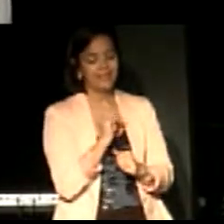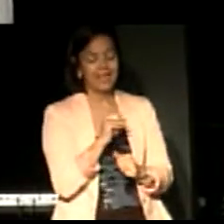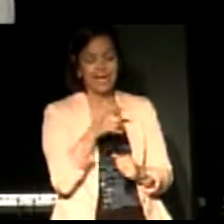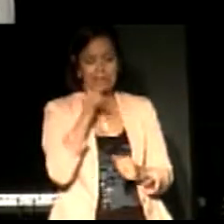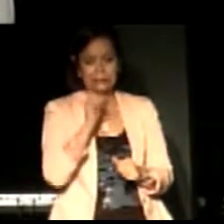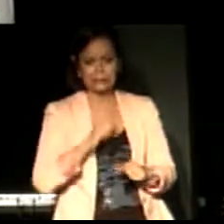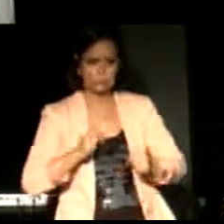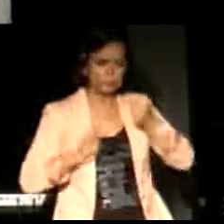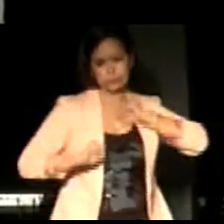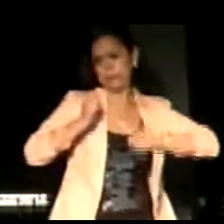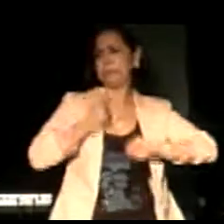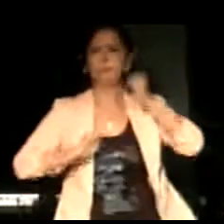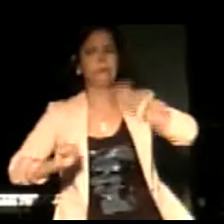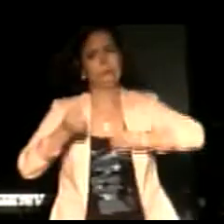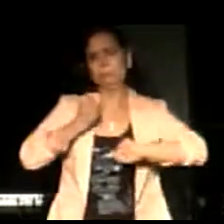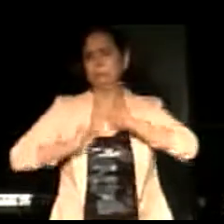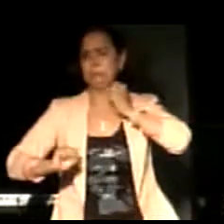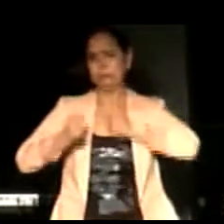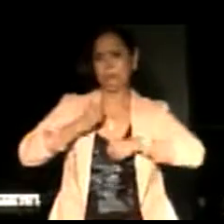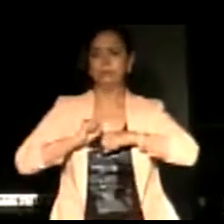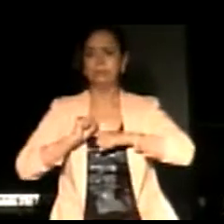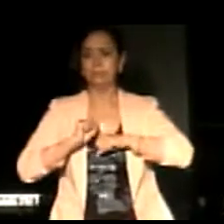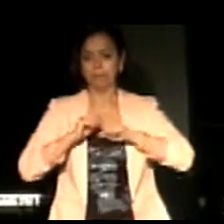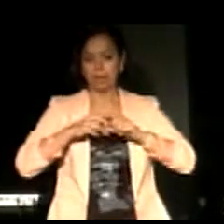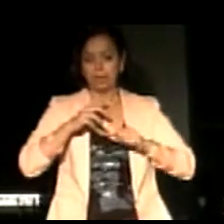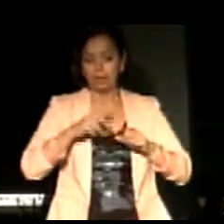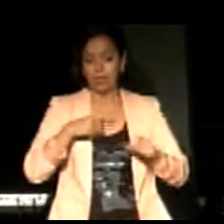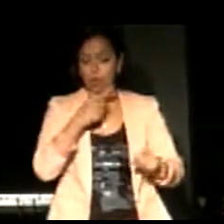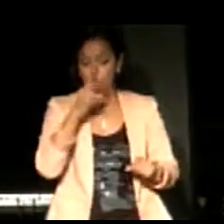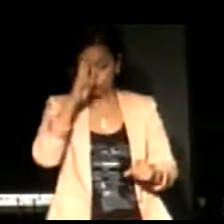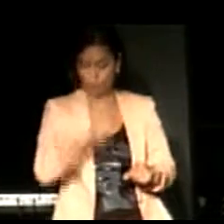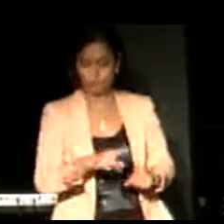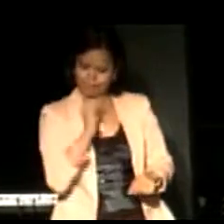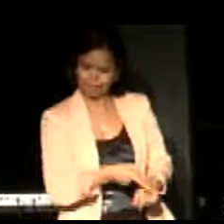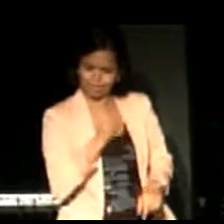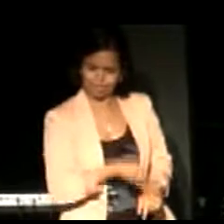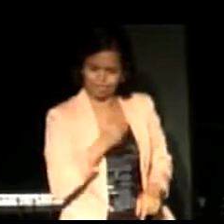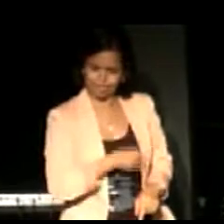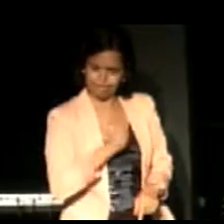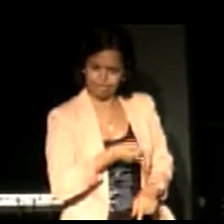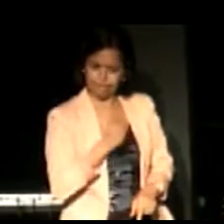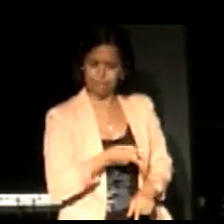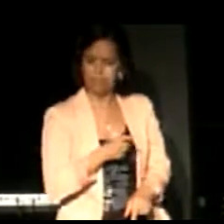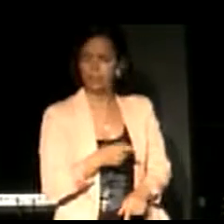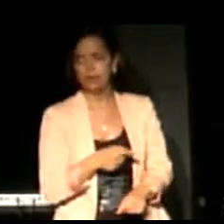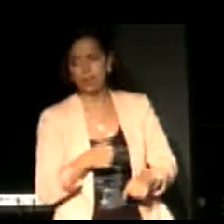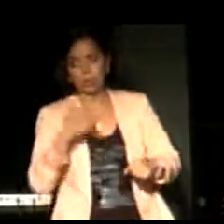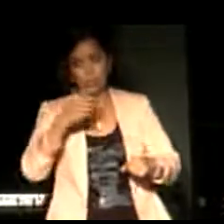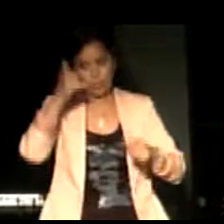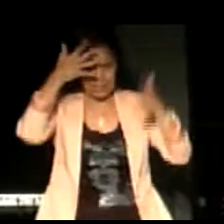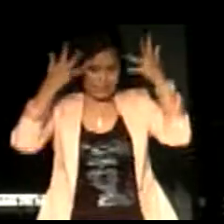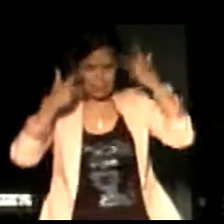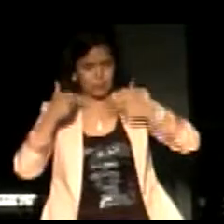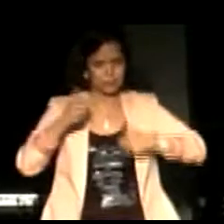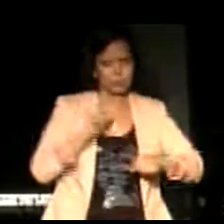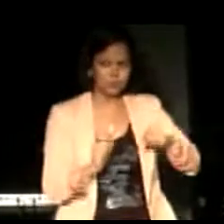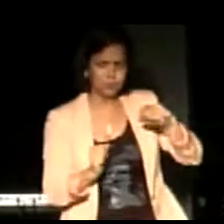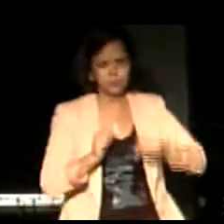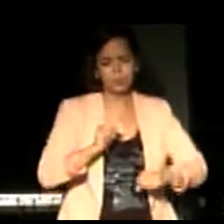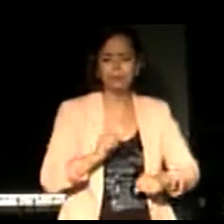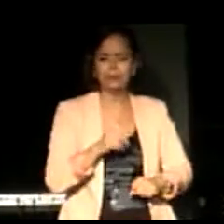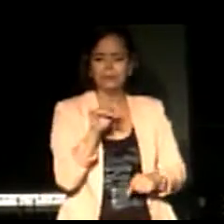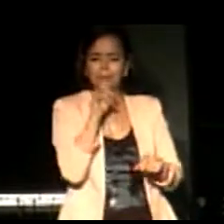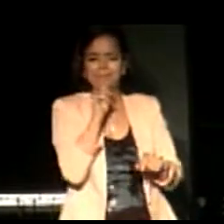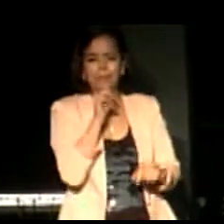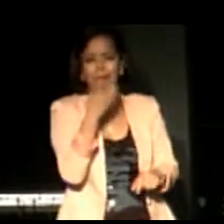amansado, domesticado para obedecer ordens. Quando você chega a uma casa e lá vem o cachorro, o